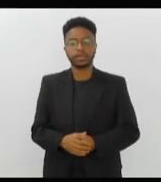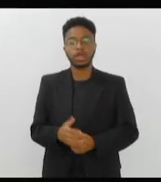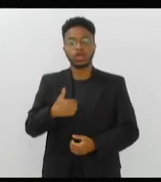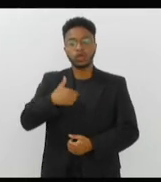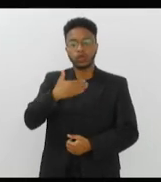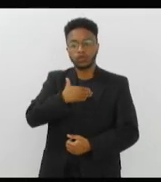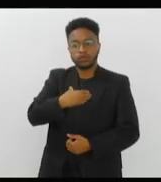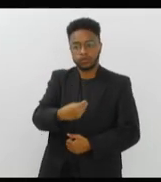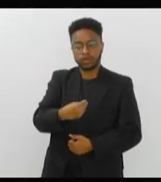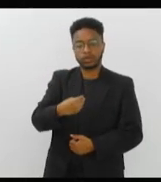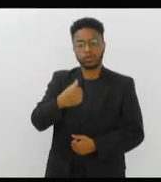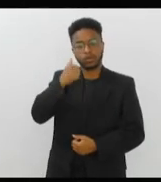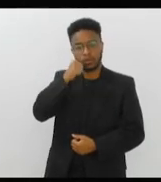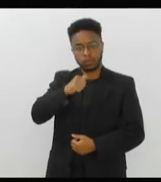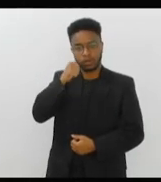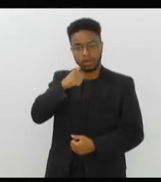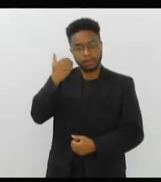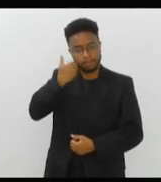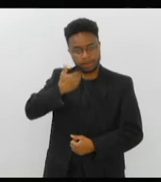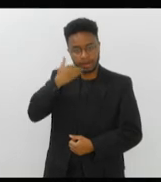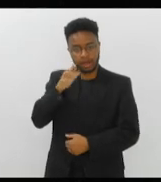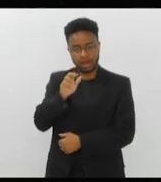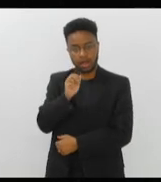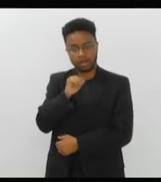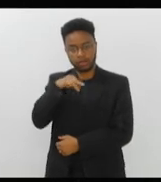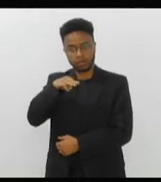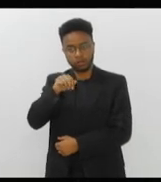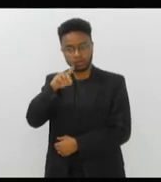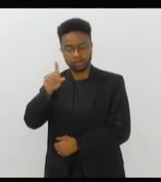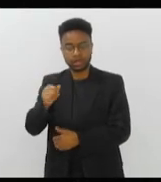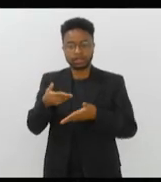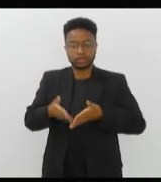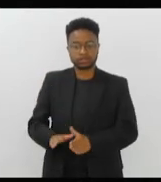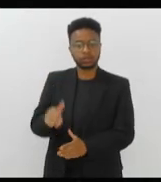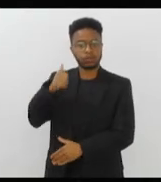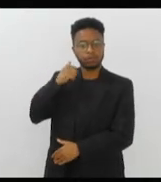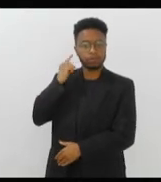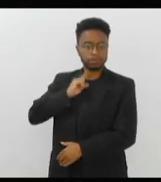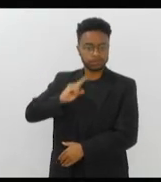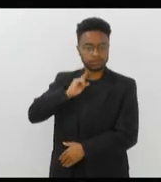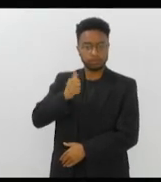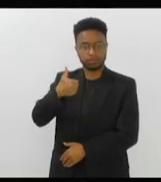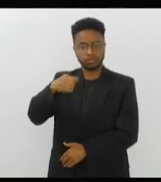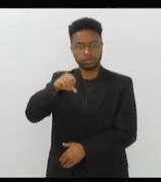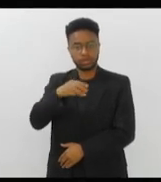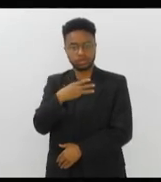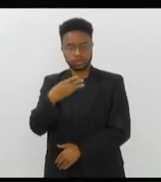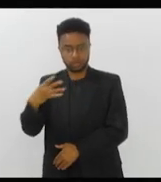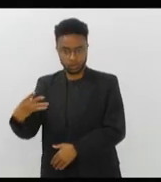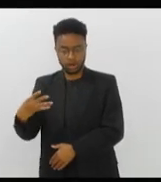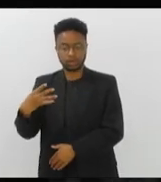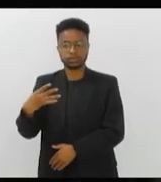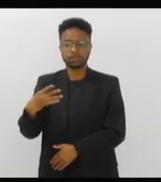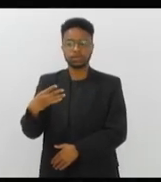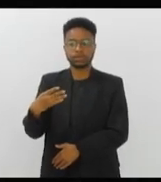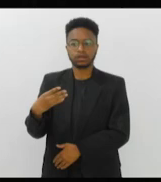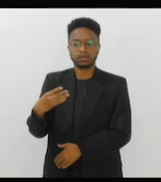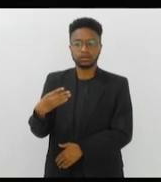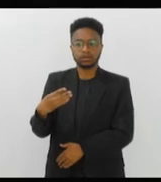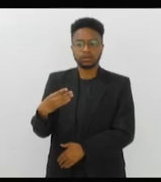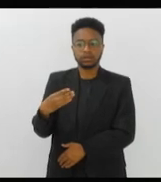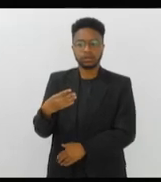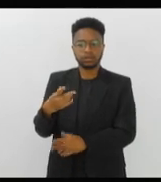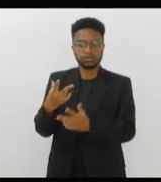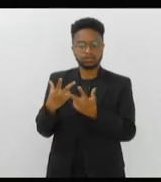filha de portugueses, que nasceu em Ponte Nova, Minas Gerais, em 1934, e que, para cumprir a mesma sina dos salmões, que nadam contra a corrente,